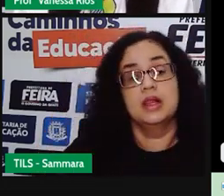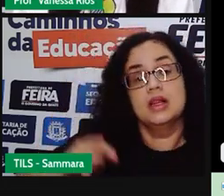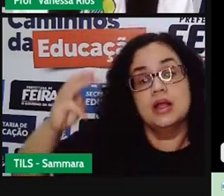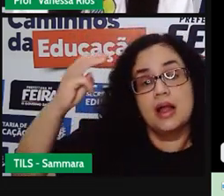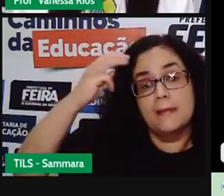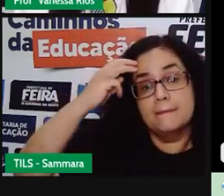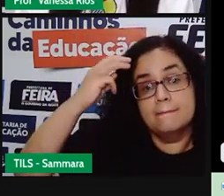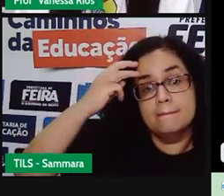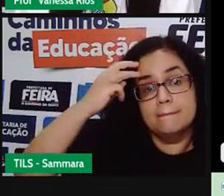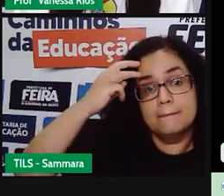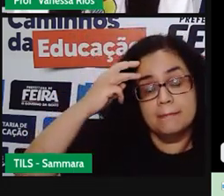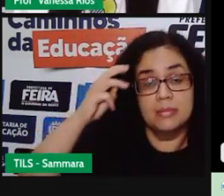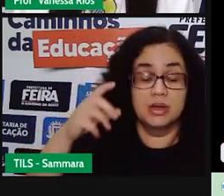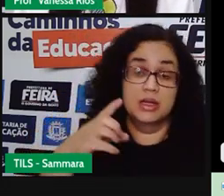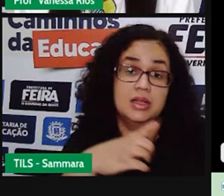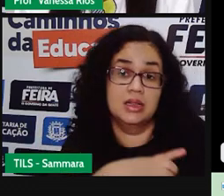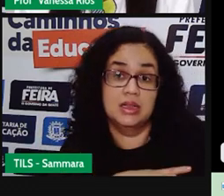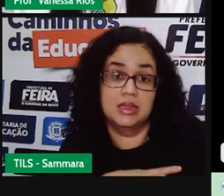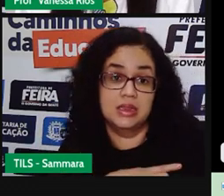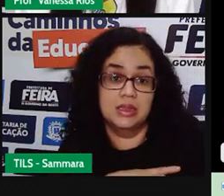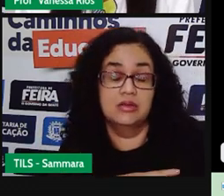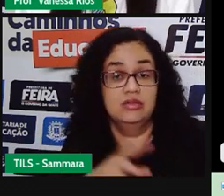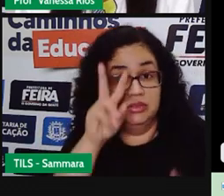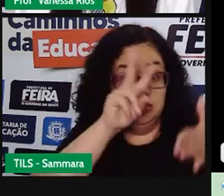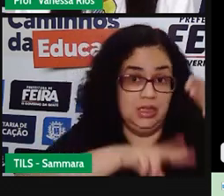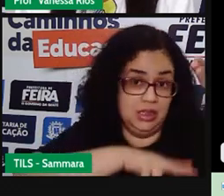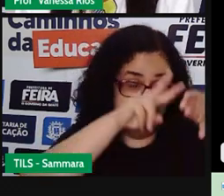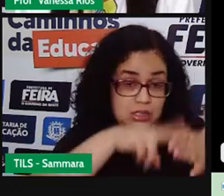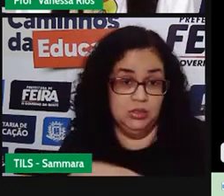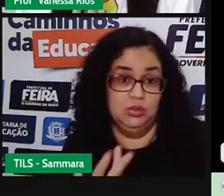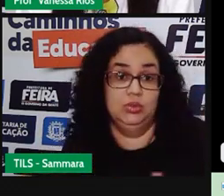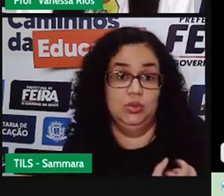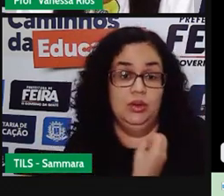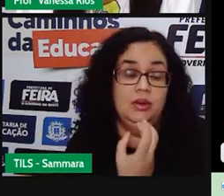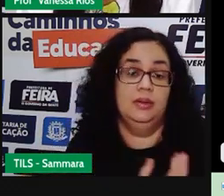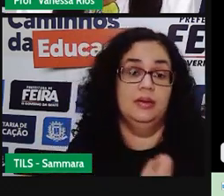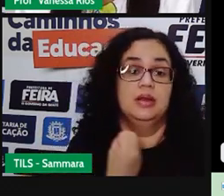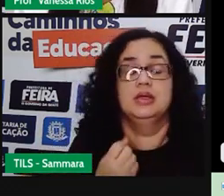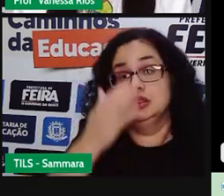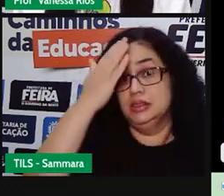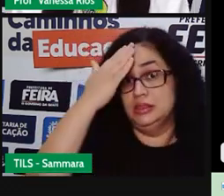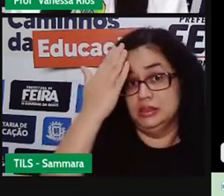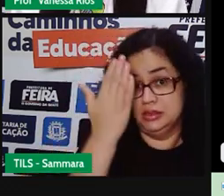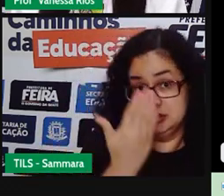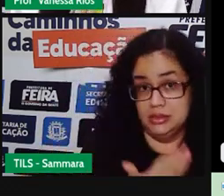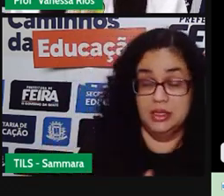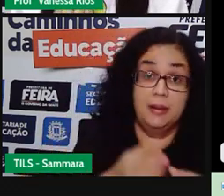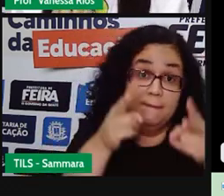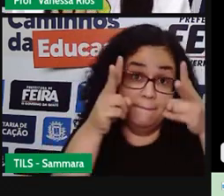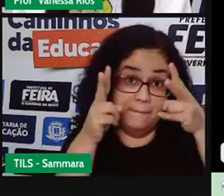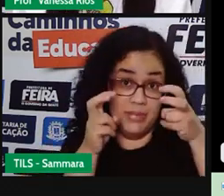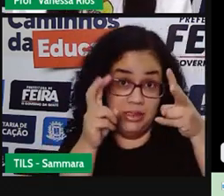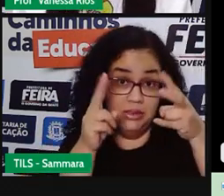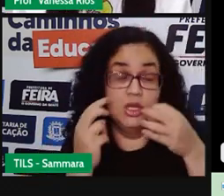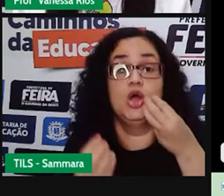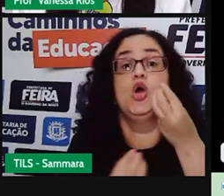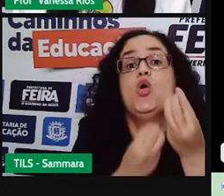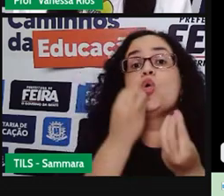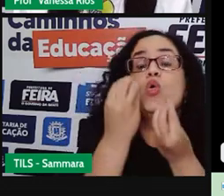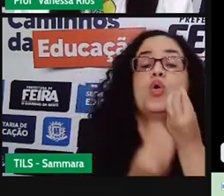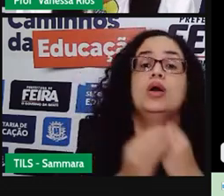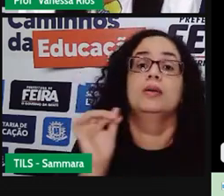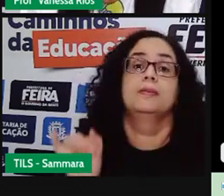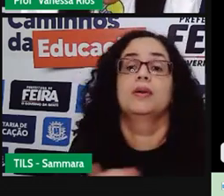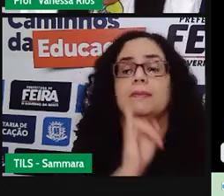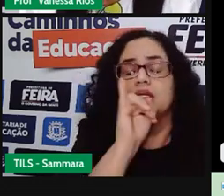acredito que vocês perceberam como é importante a forma da entonação, a forma como eu organizo a minha voz